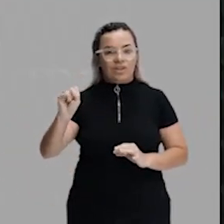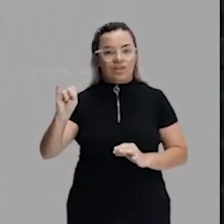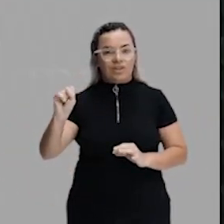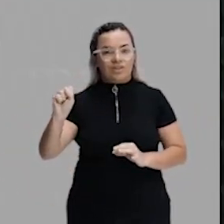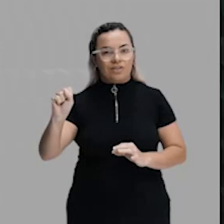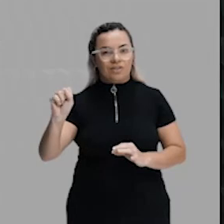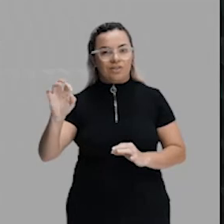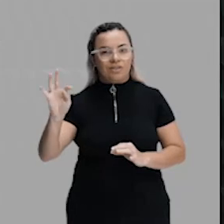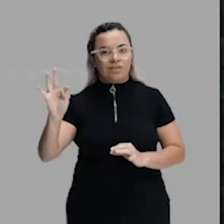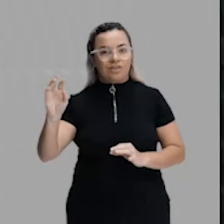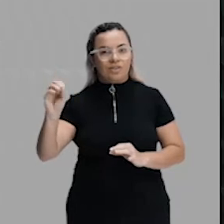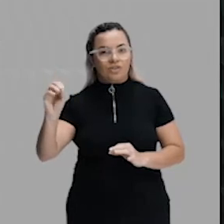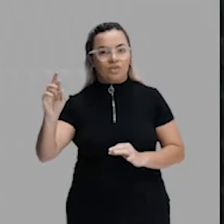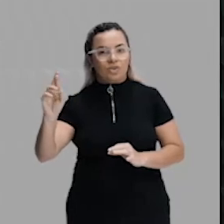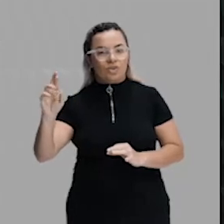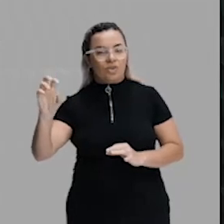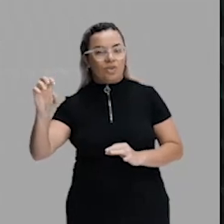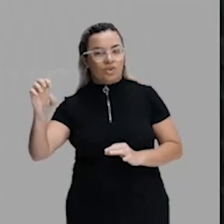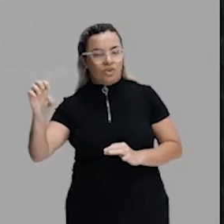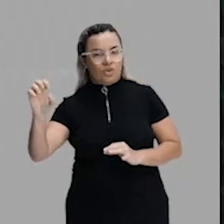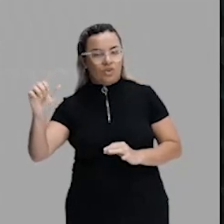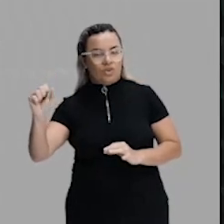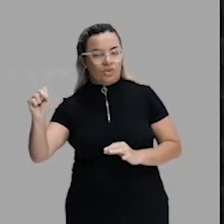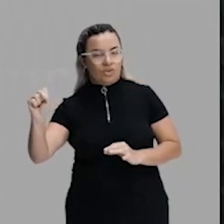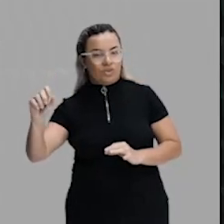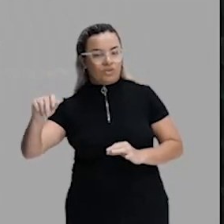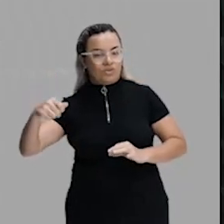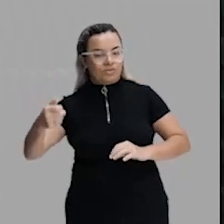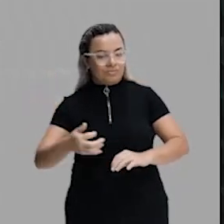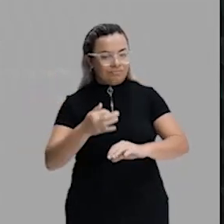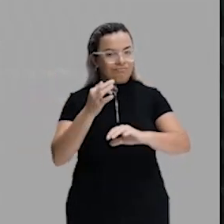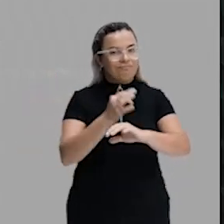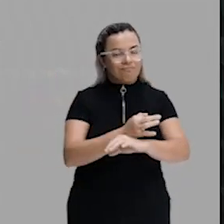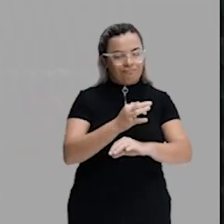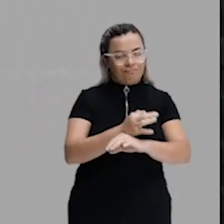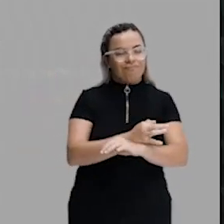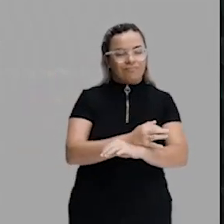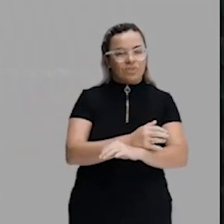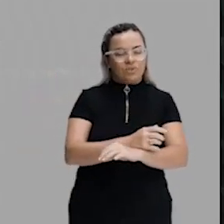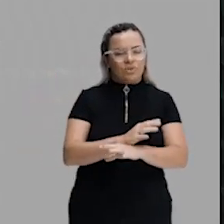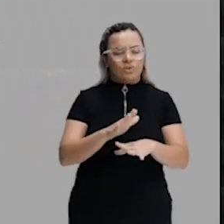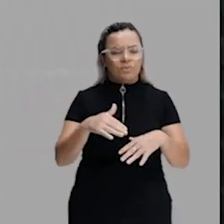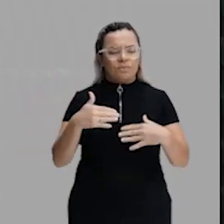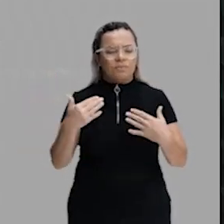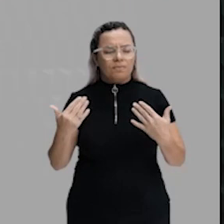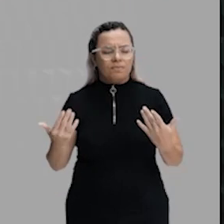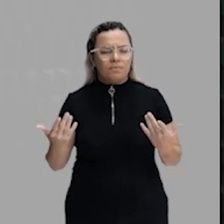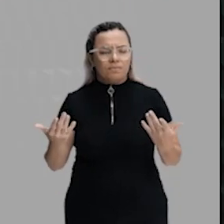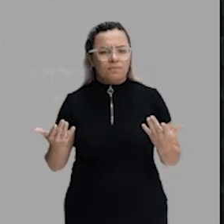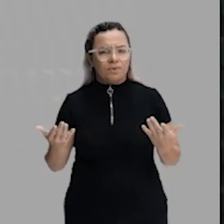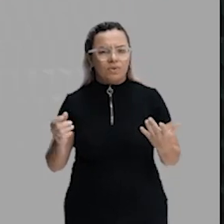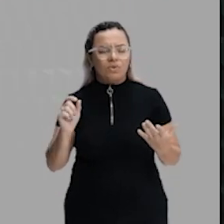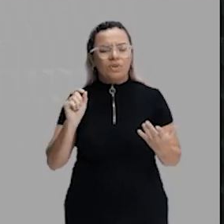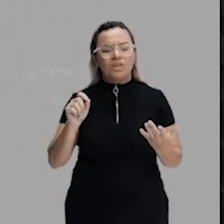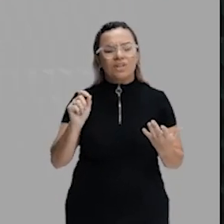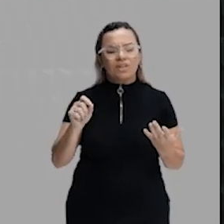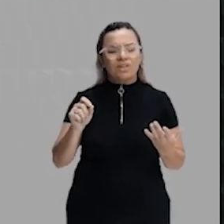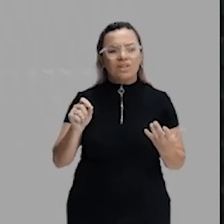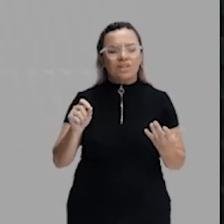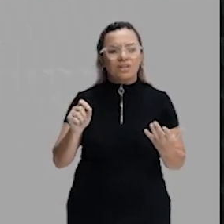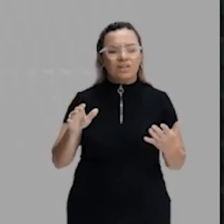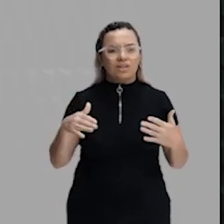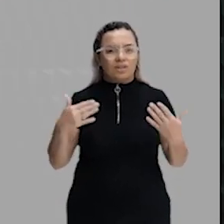você precisa, antes dessa aula, entender o que é um resistor. E tem essa aula gravada lá na plataforma Gonçalves Dias.